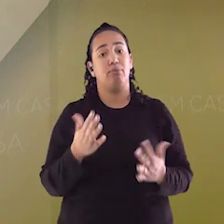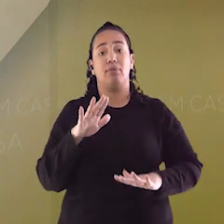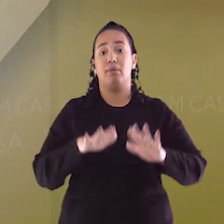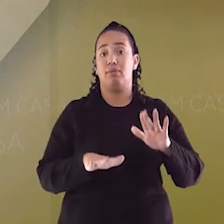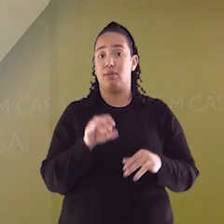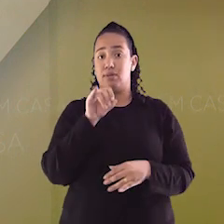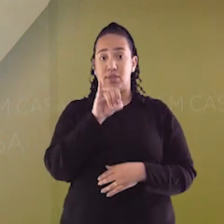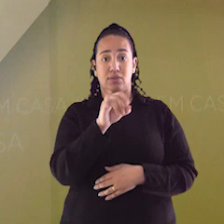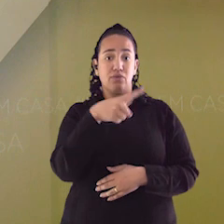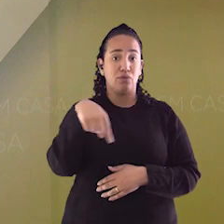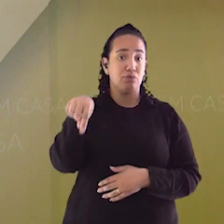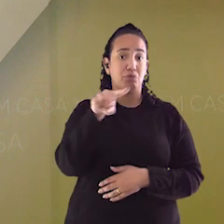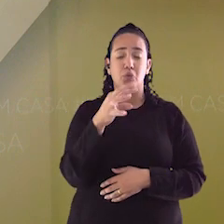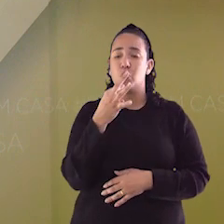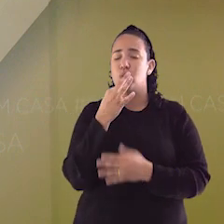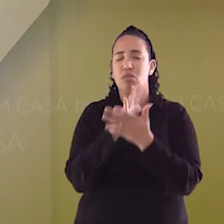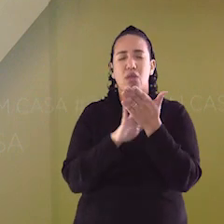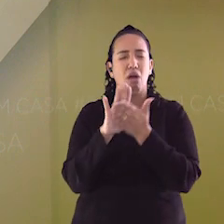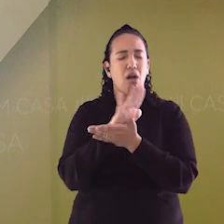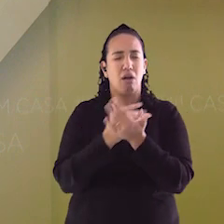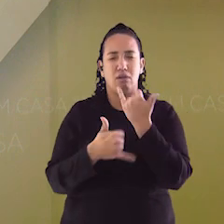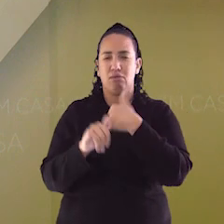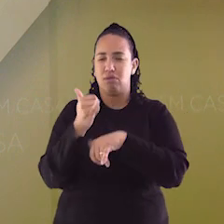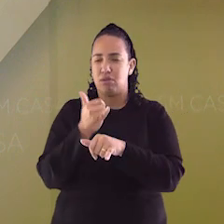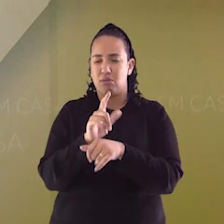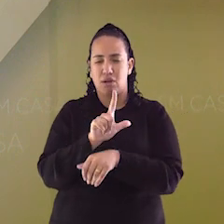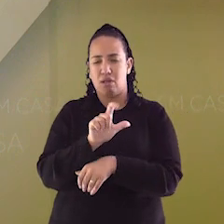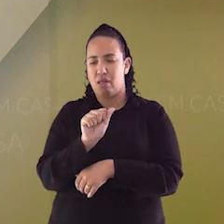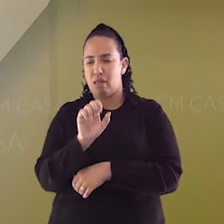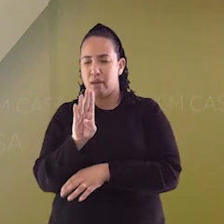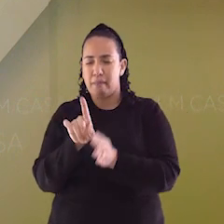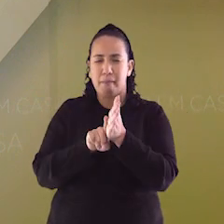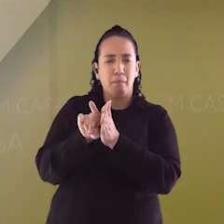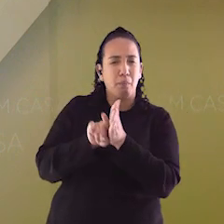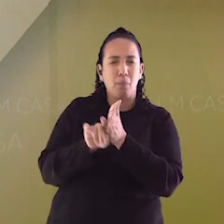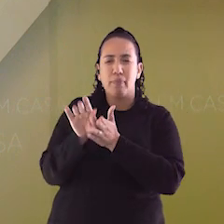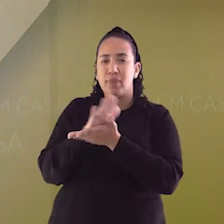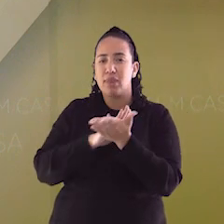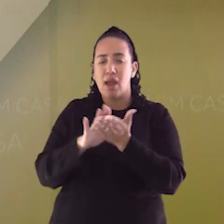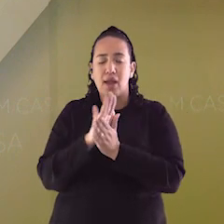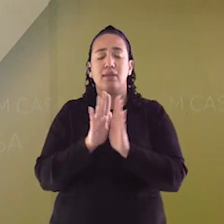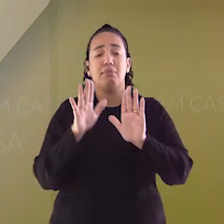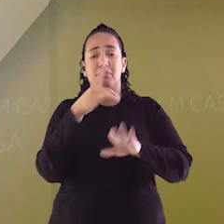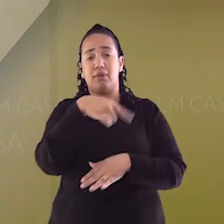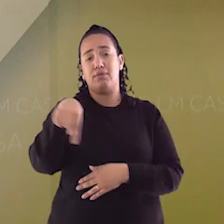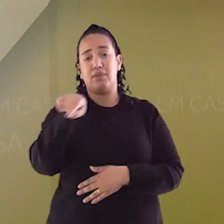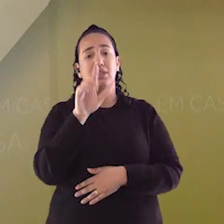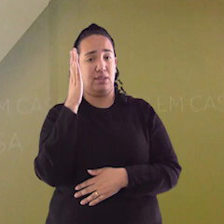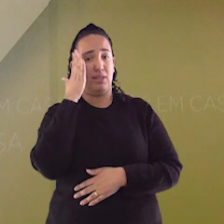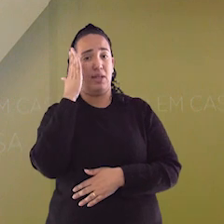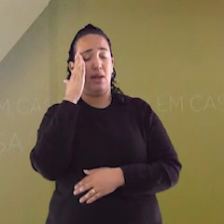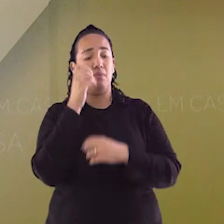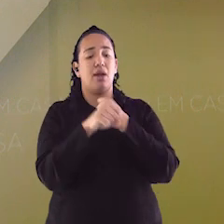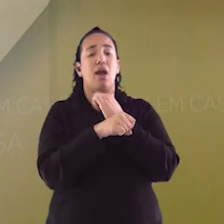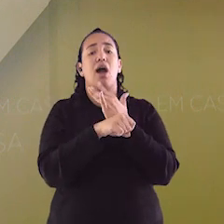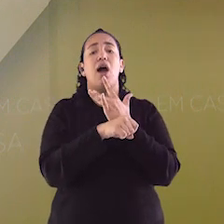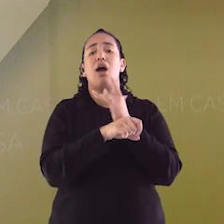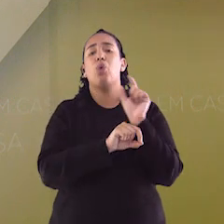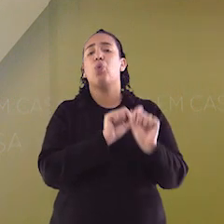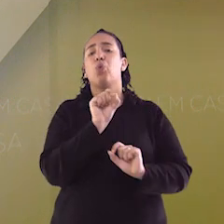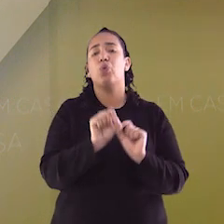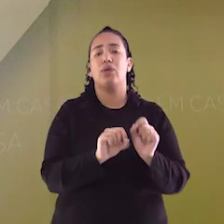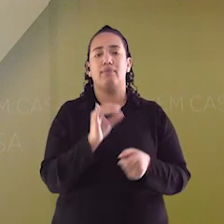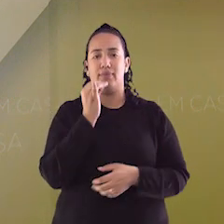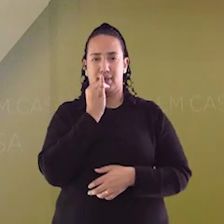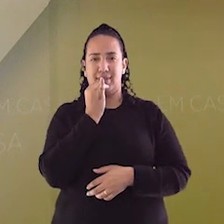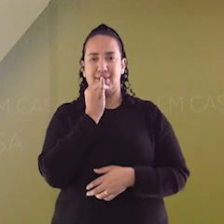laboratório de química, é muito provável que você saiba quando uma coisa é ácida ou não. Por exemplo, você